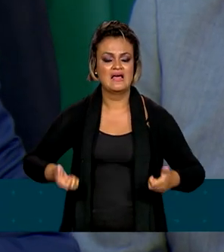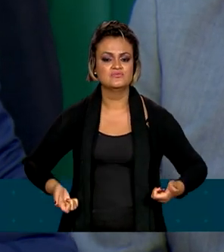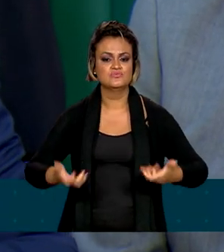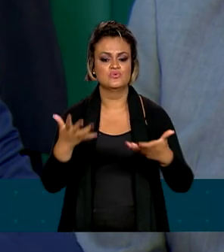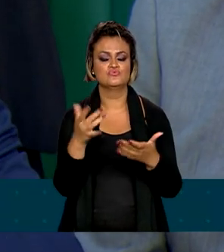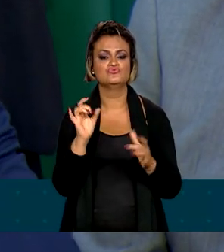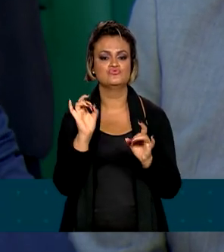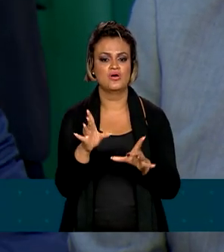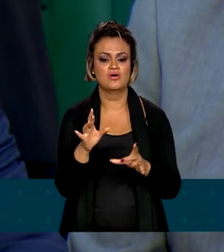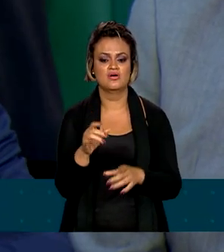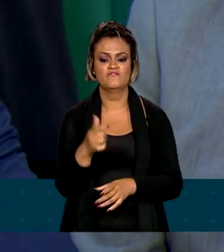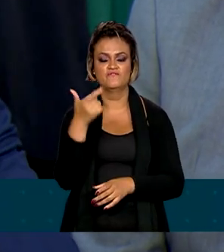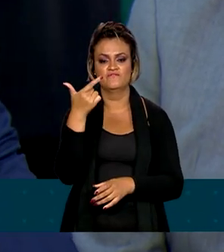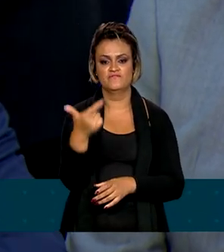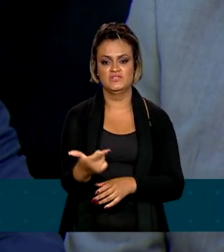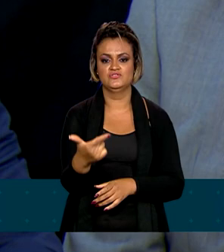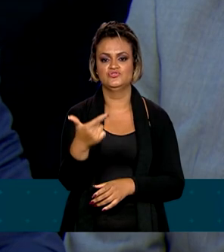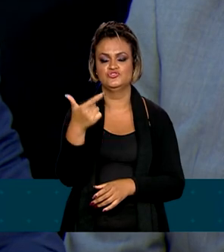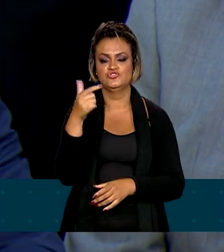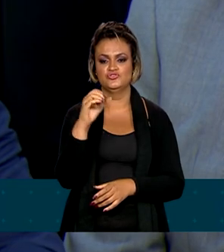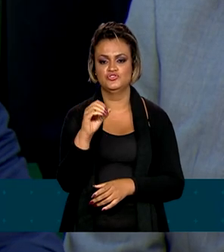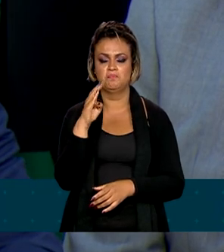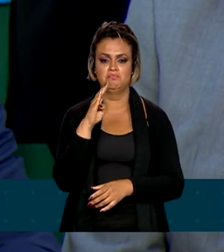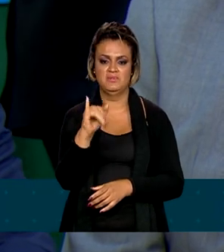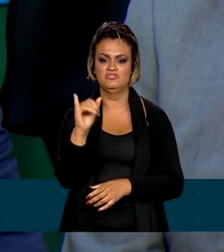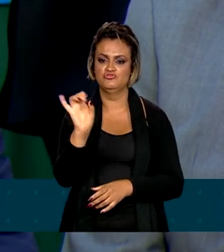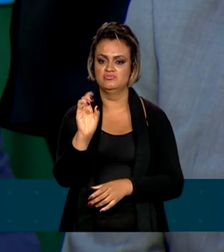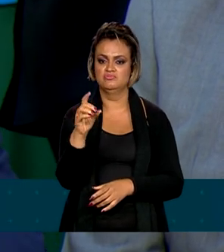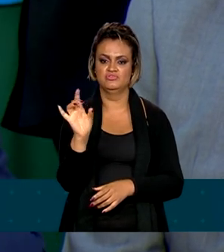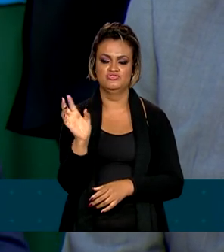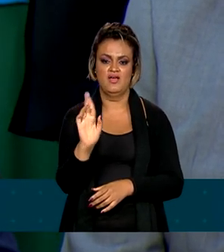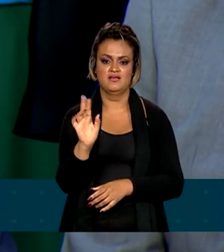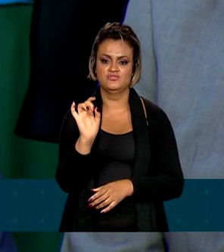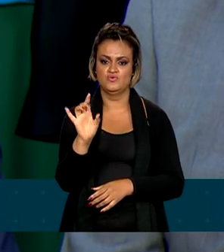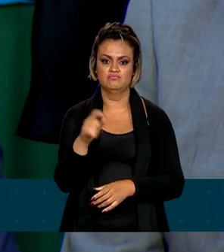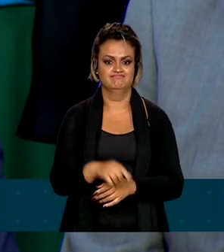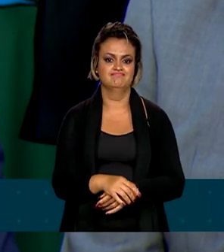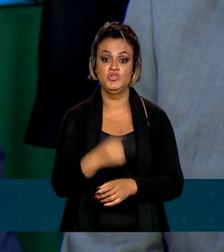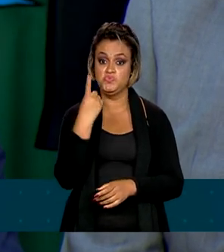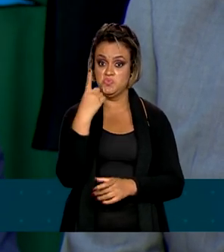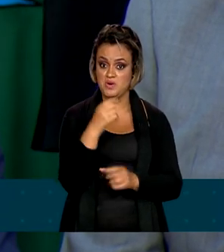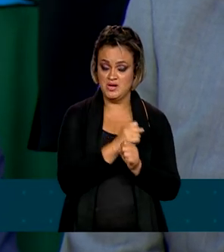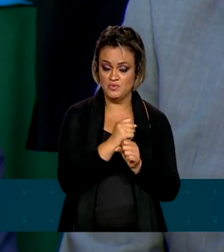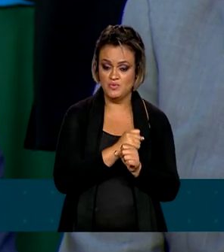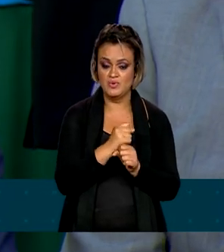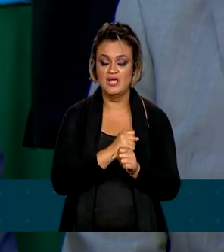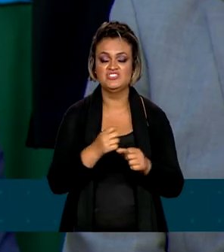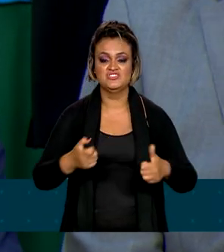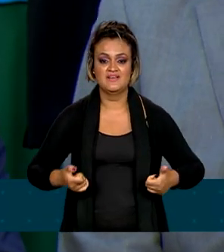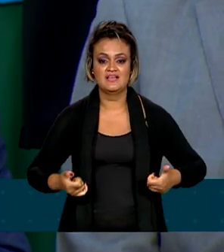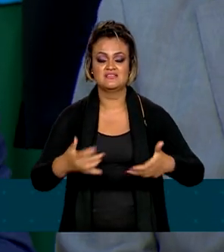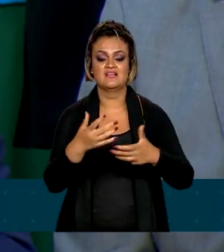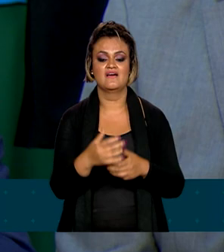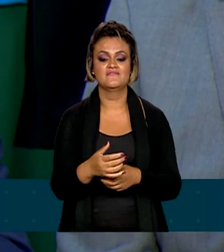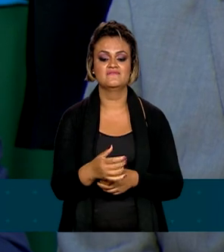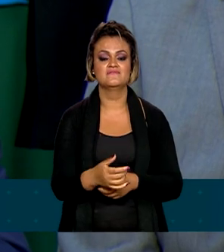gastou apenas 20 bilhões de reais. Ou seja, em um ano, a gente vai gastar,